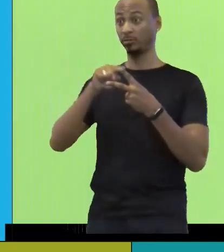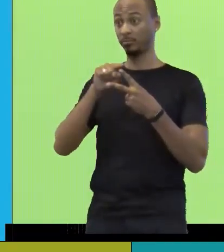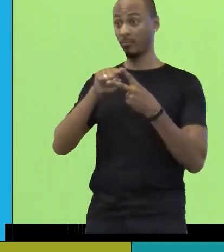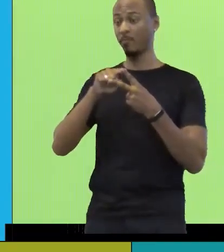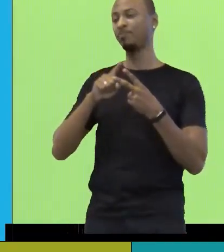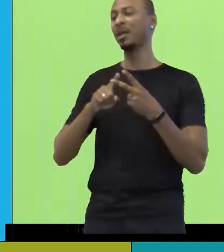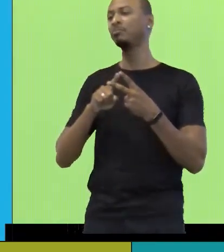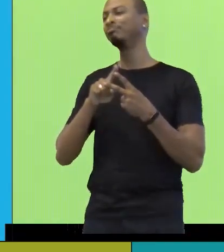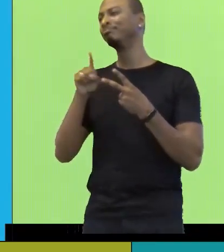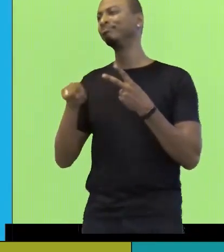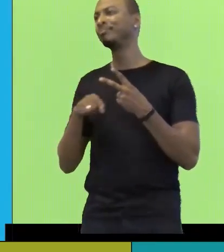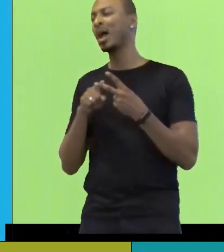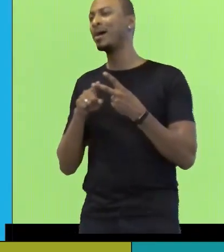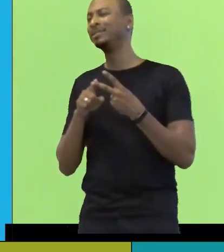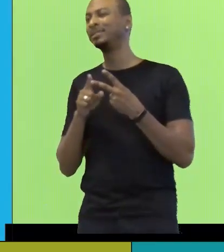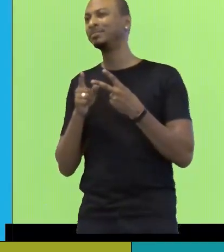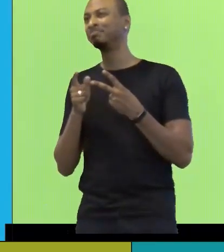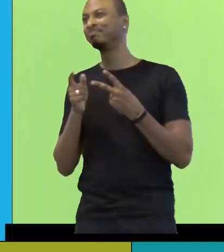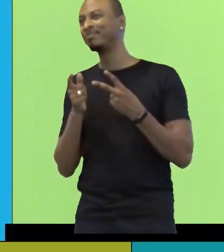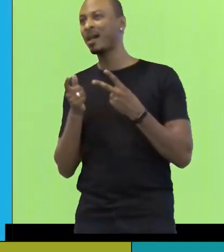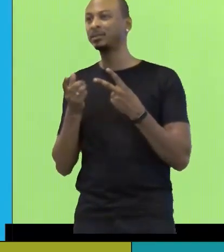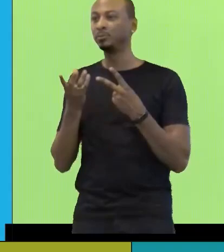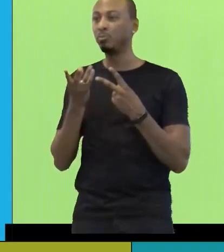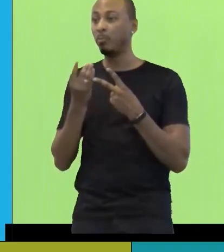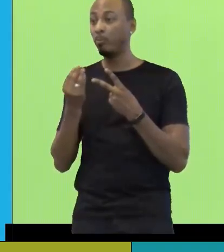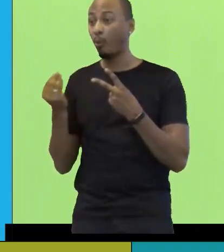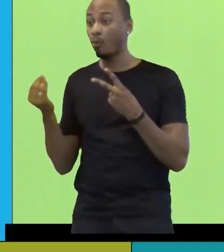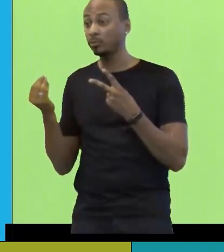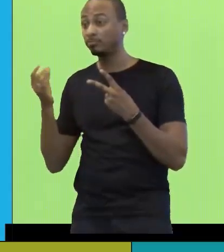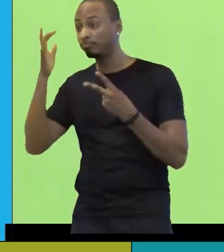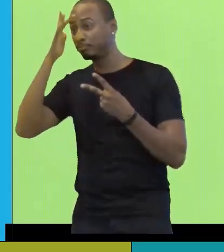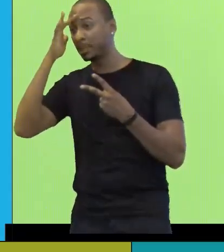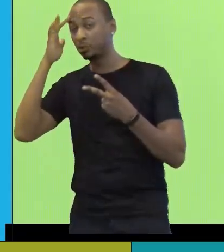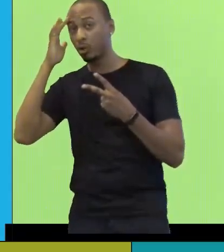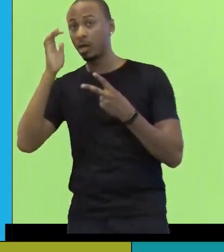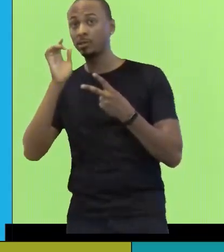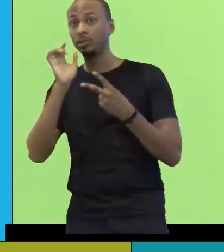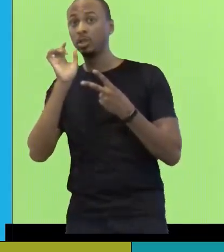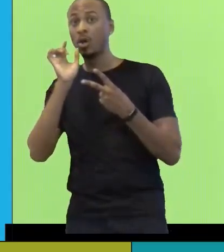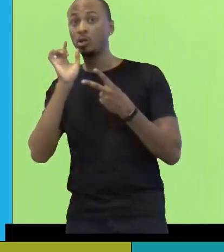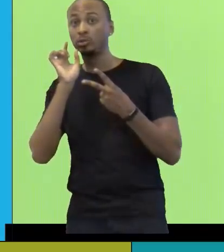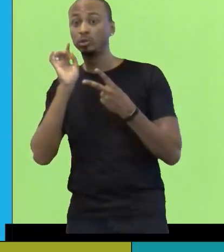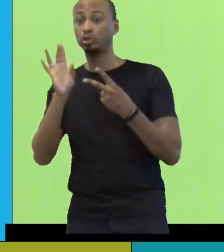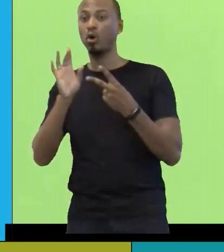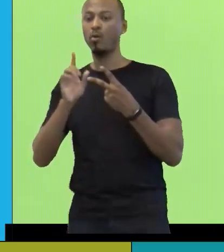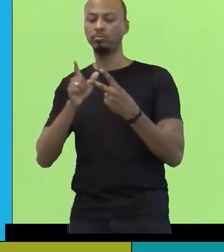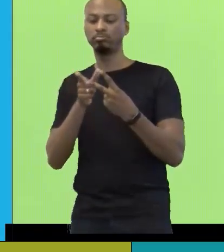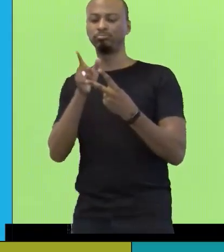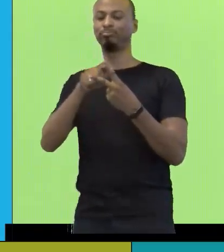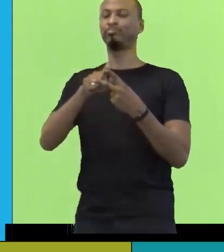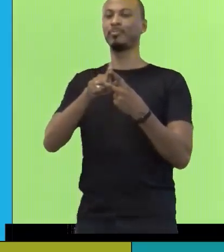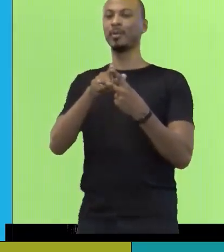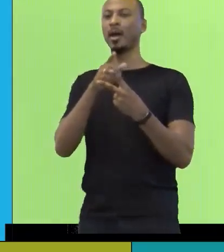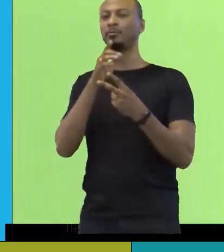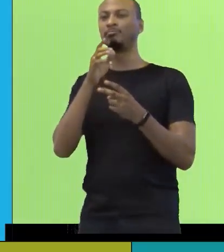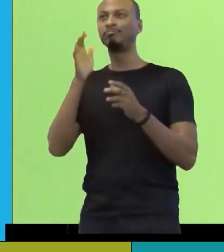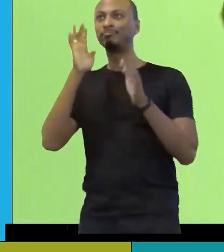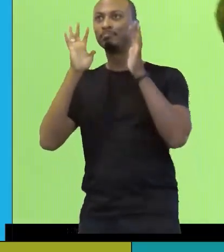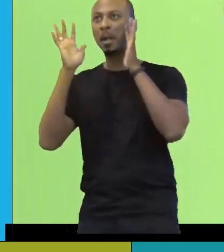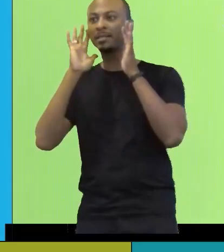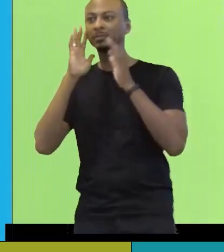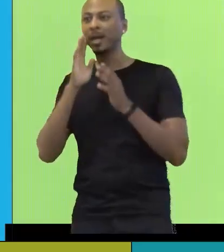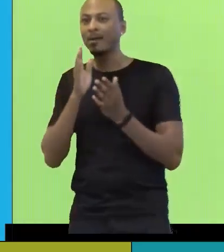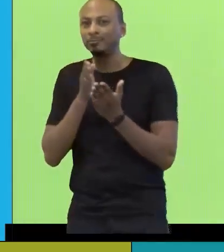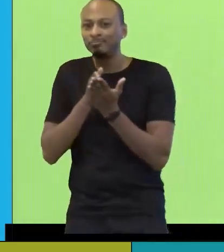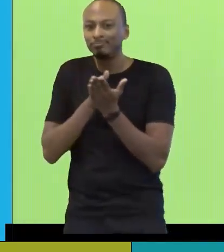muitas pessoas só tiveram acesso às ideias absolutistas que lá se encontram. Como muitas pessoas só